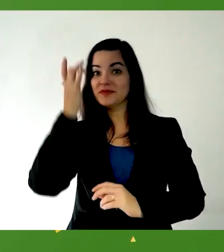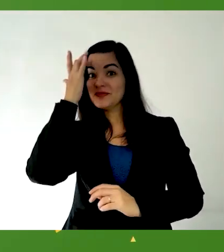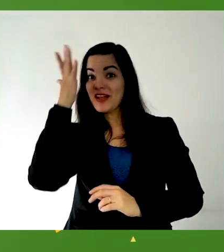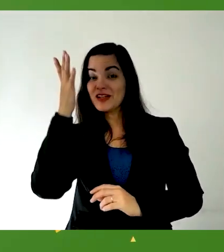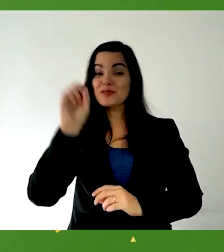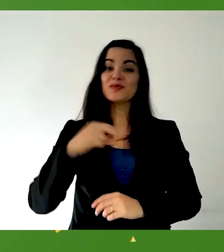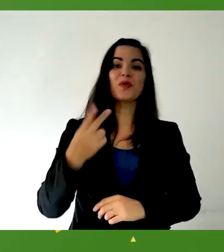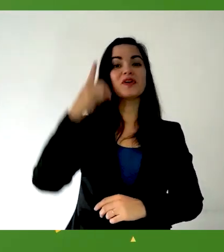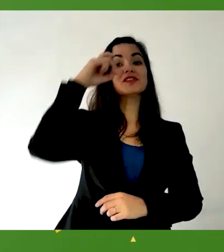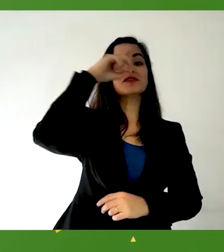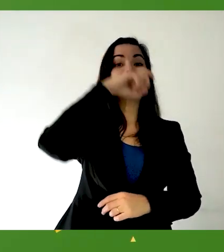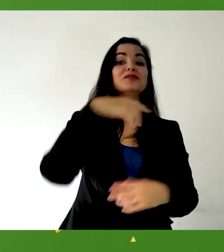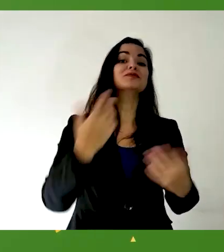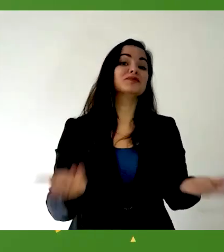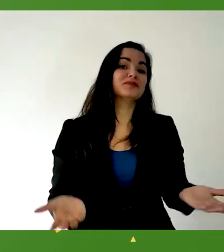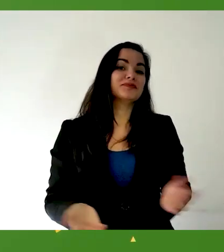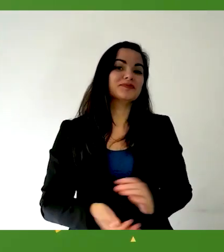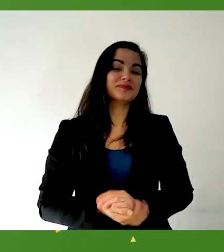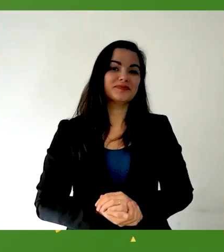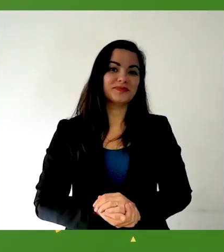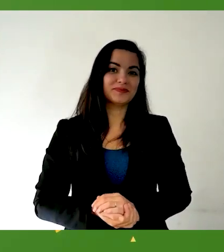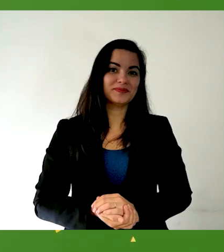Ficou fácil ou ficou difícil?